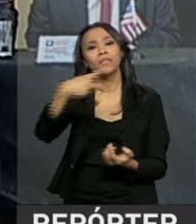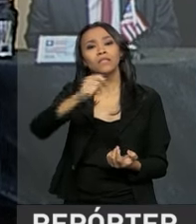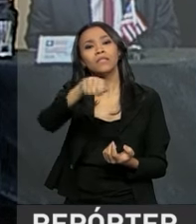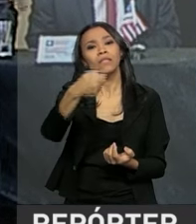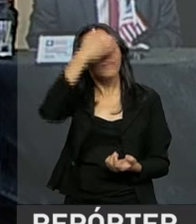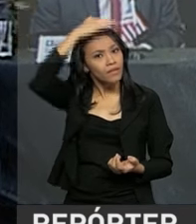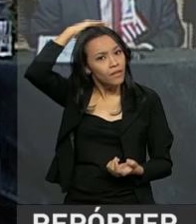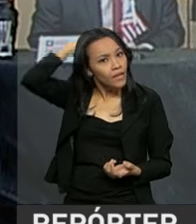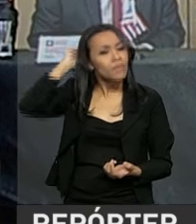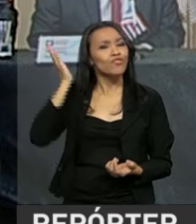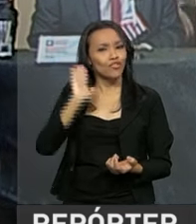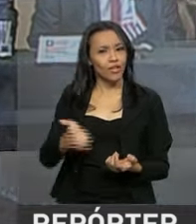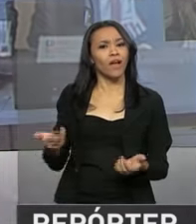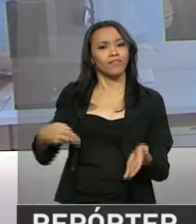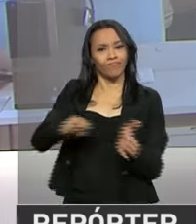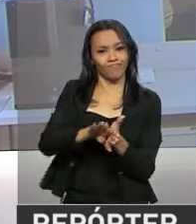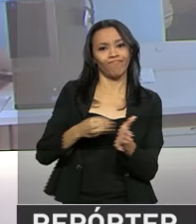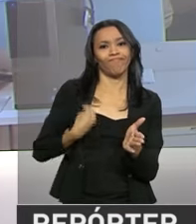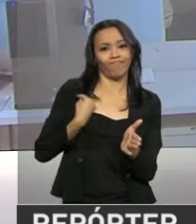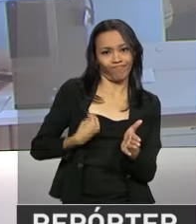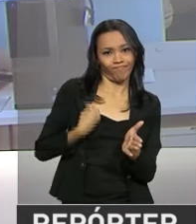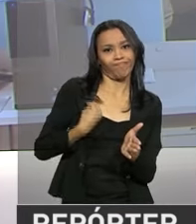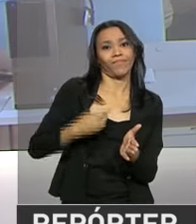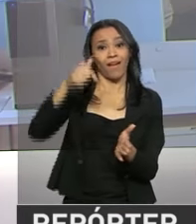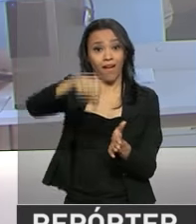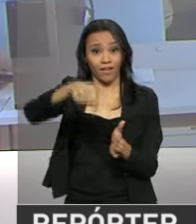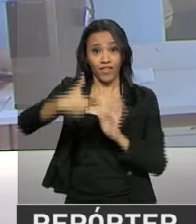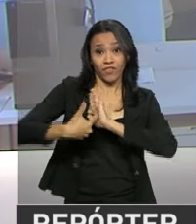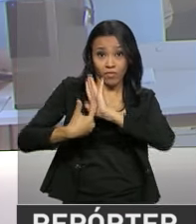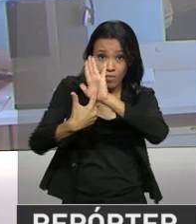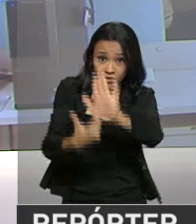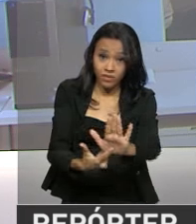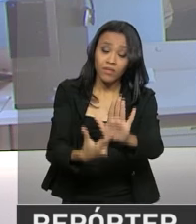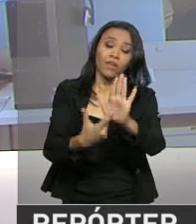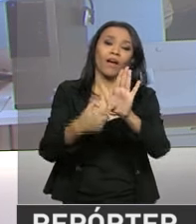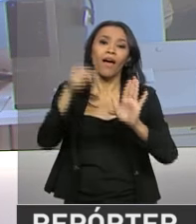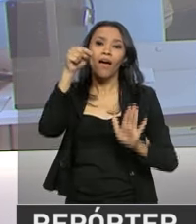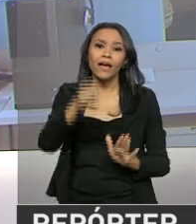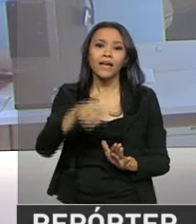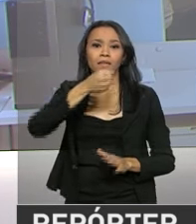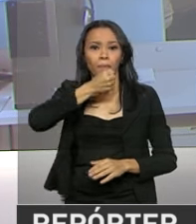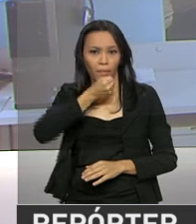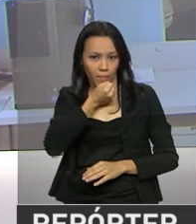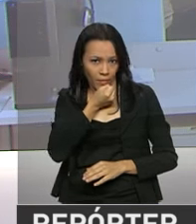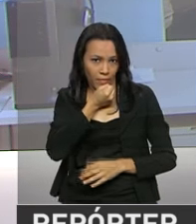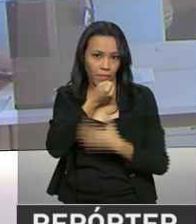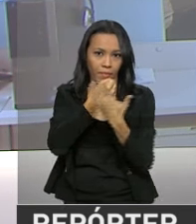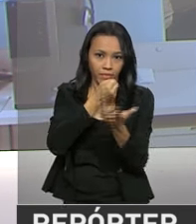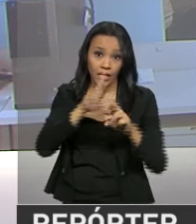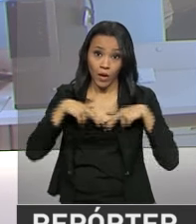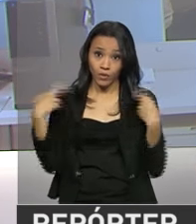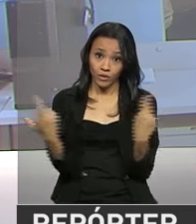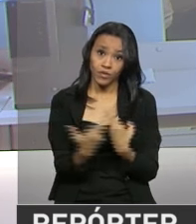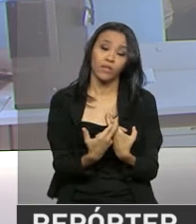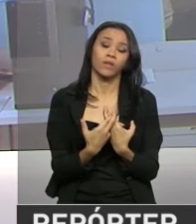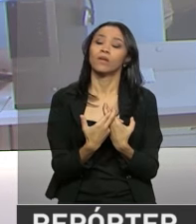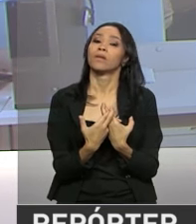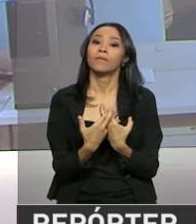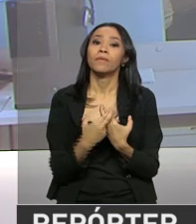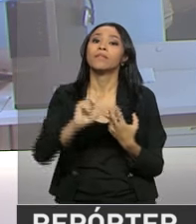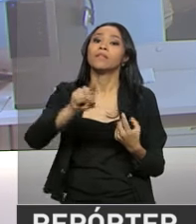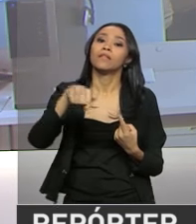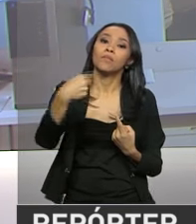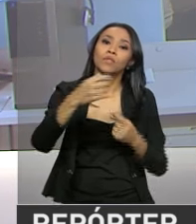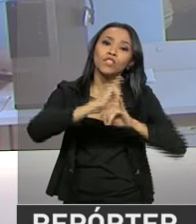já está no Ministério da Justiça, a NBR transmite ao vivo essa coletiva, essa reunião. Na sequência, uma